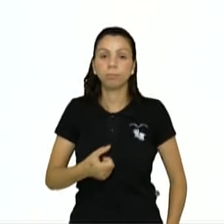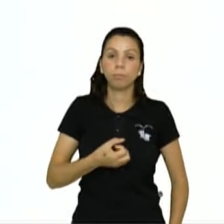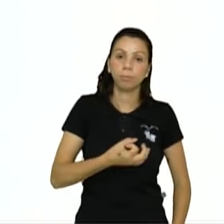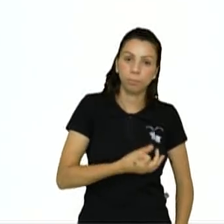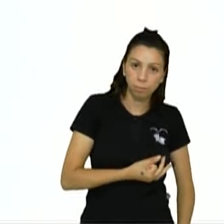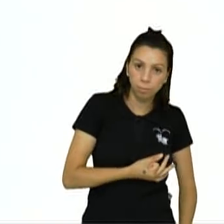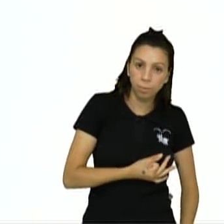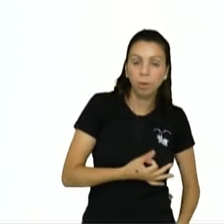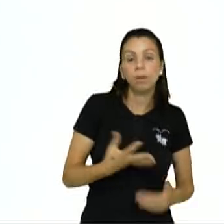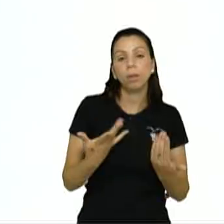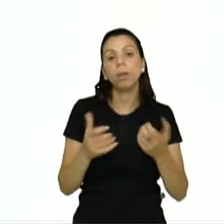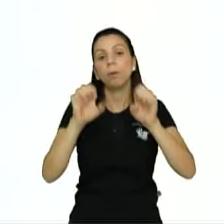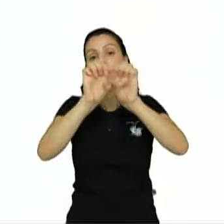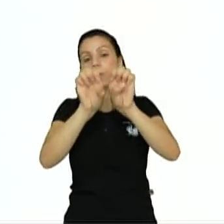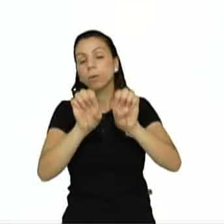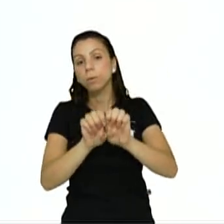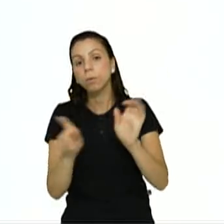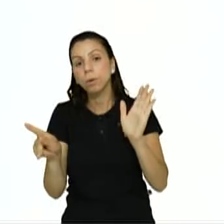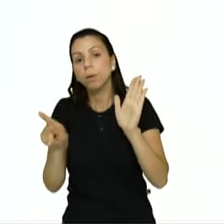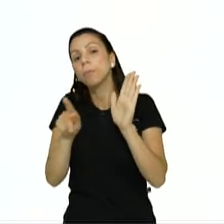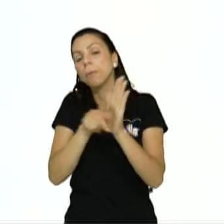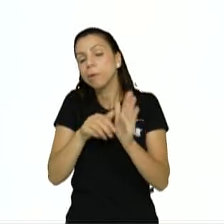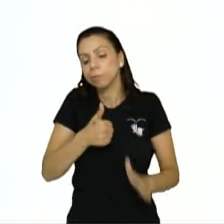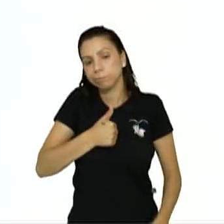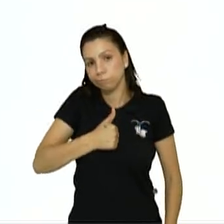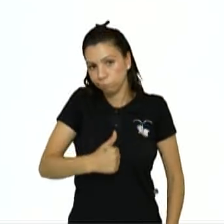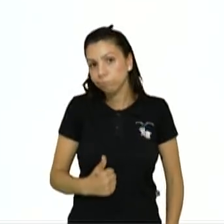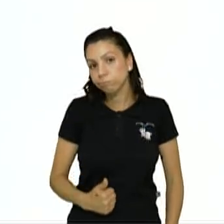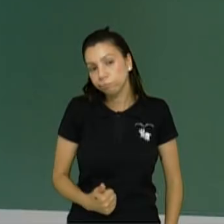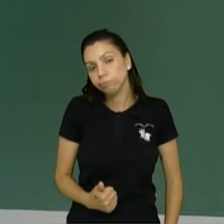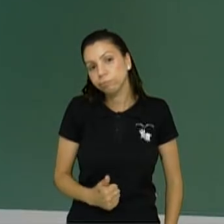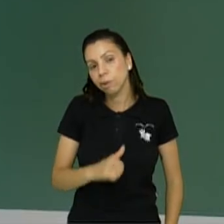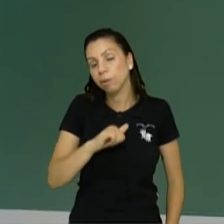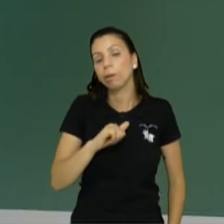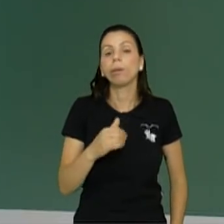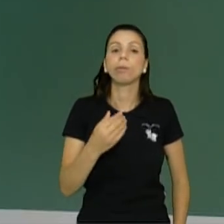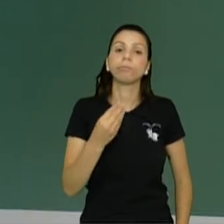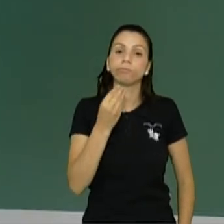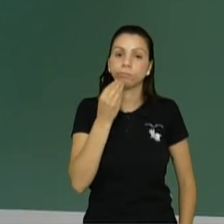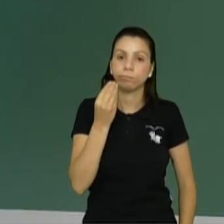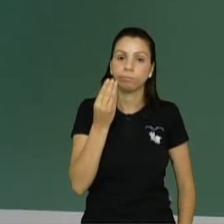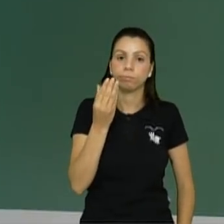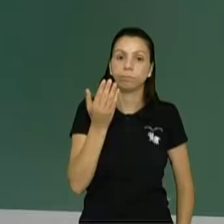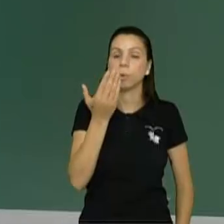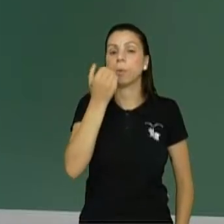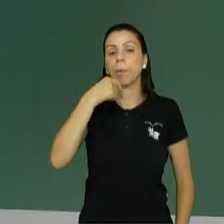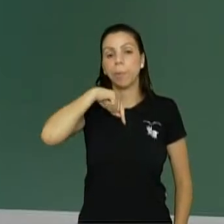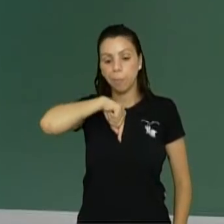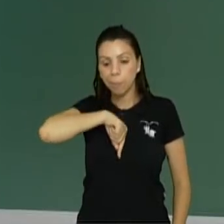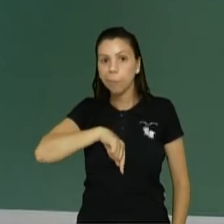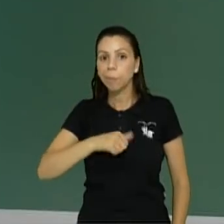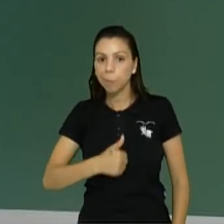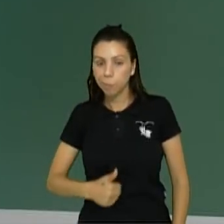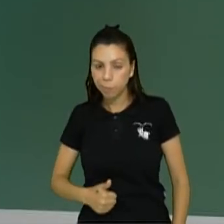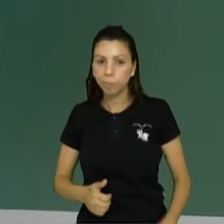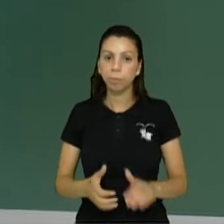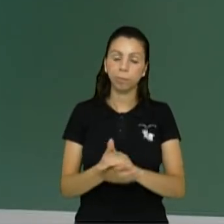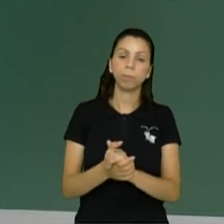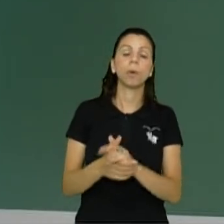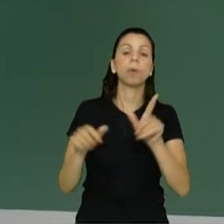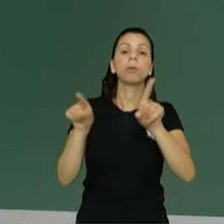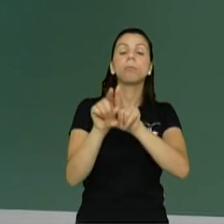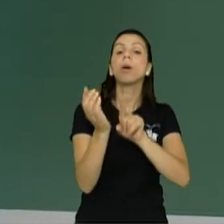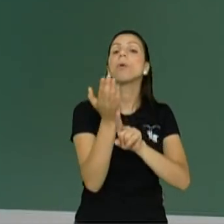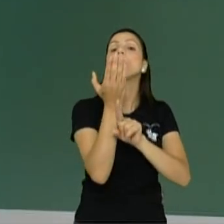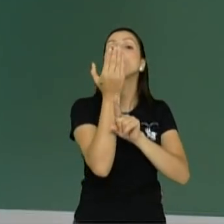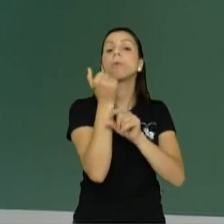ânus, que é aquela estrutura utilizada para eliminar as substâncias que não foram aproveitadas. A digestão vai ser extracelular,